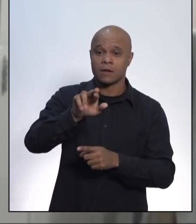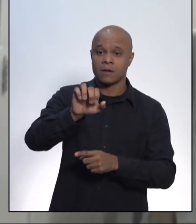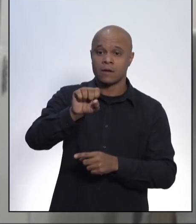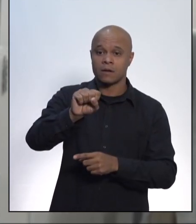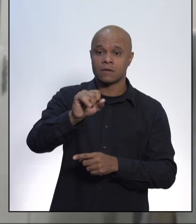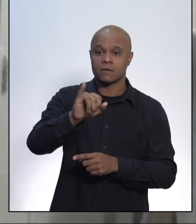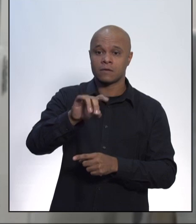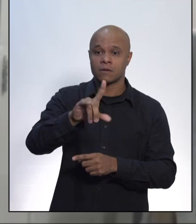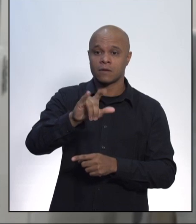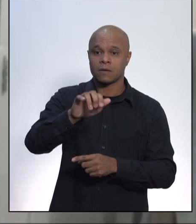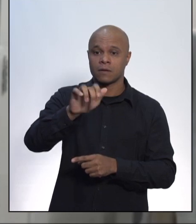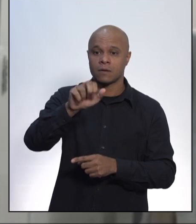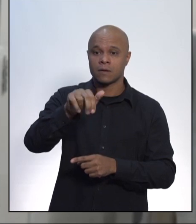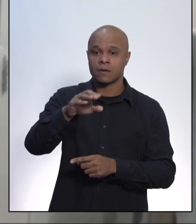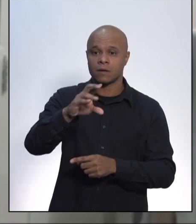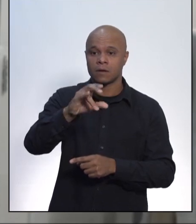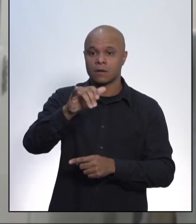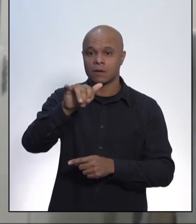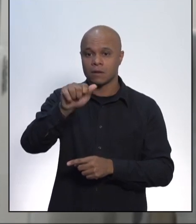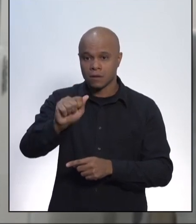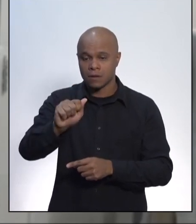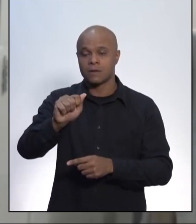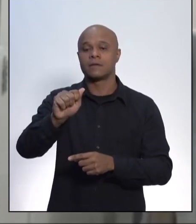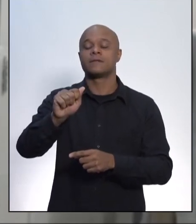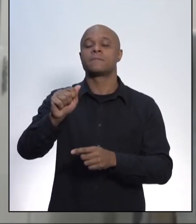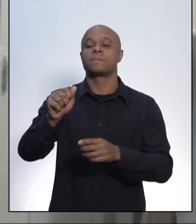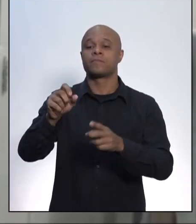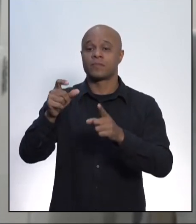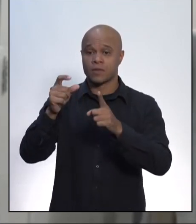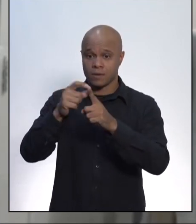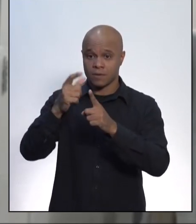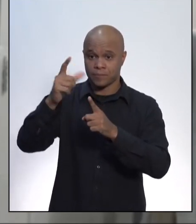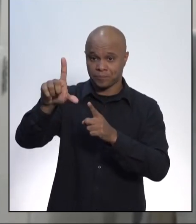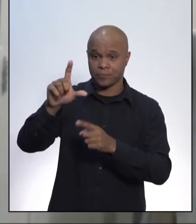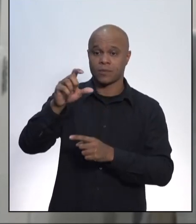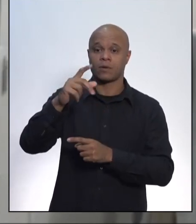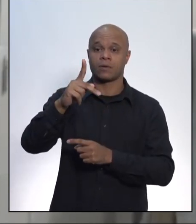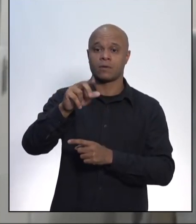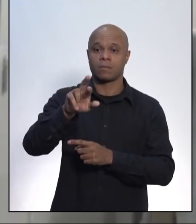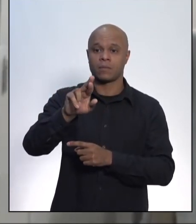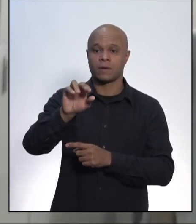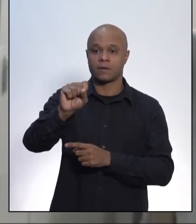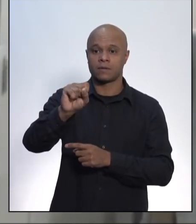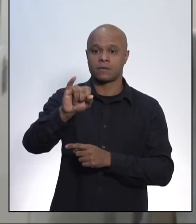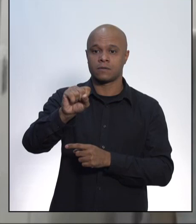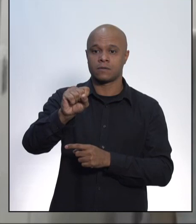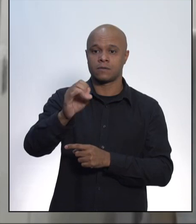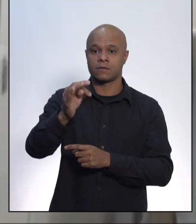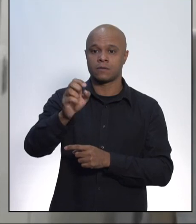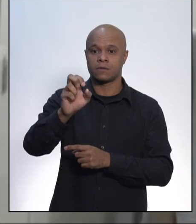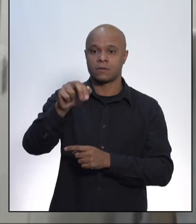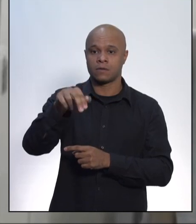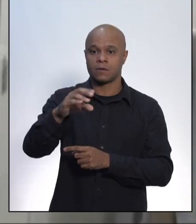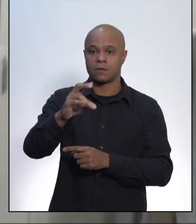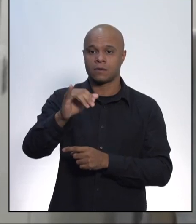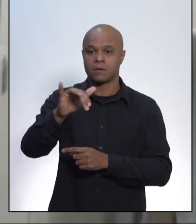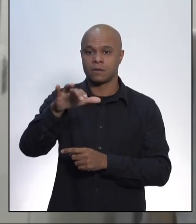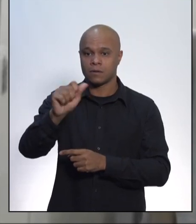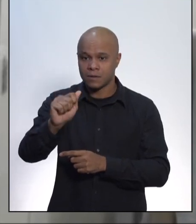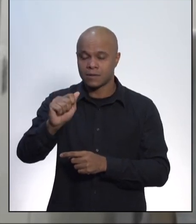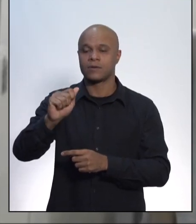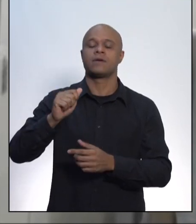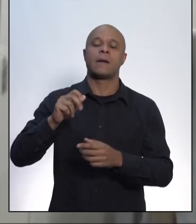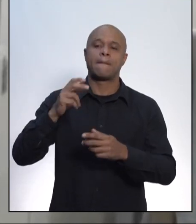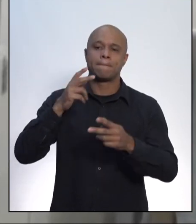e persistência, né? Se vocês observarem todo o papo que a gente está tendo com vocês, a gente falou muito sobre o erro e